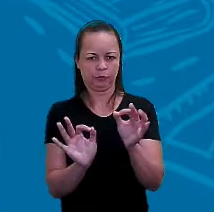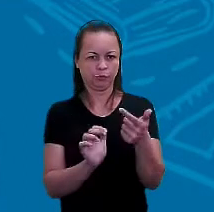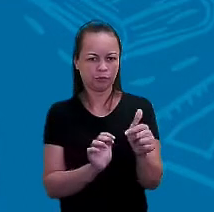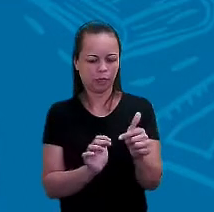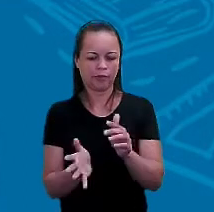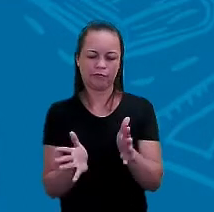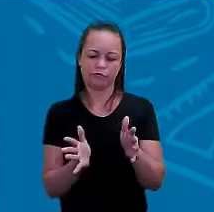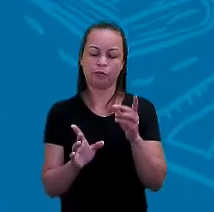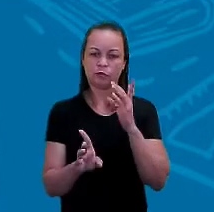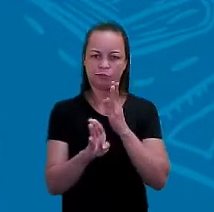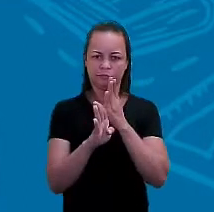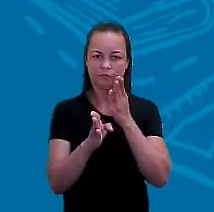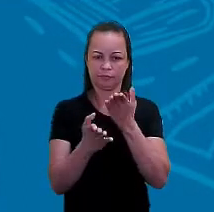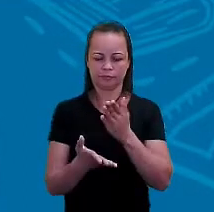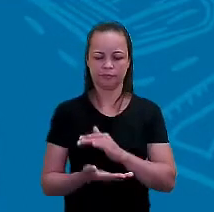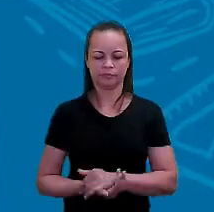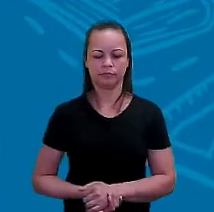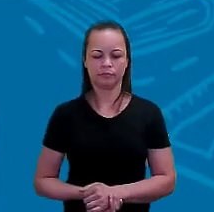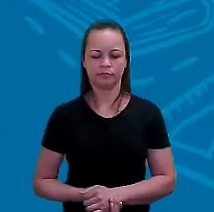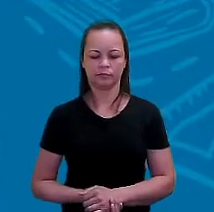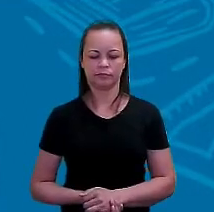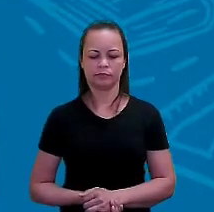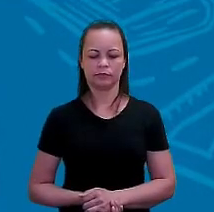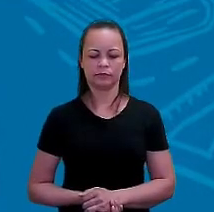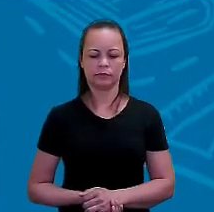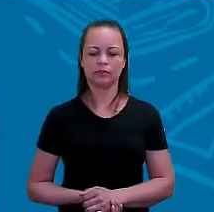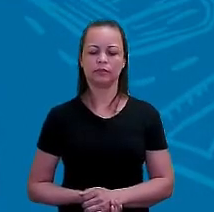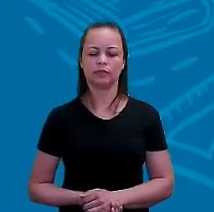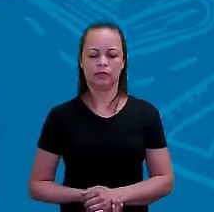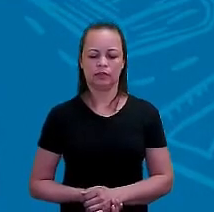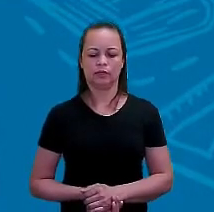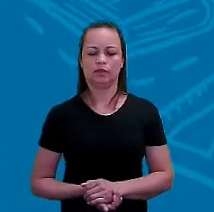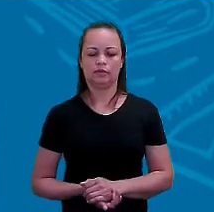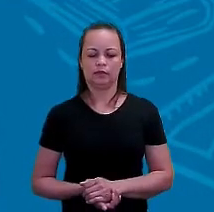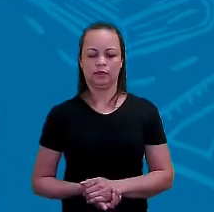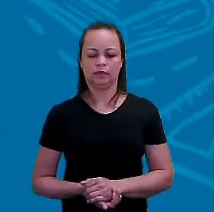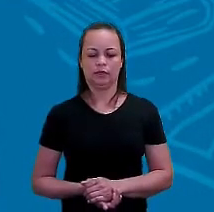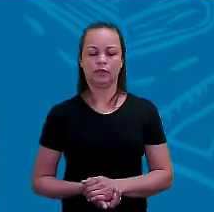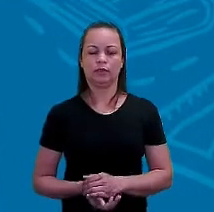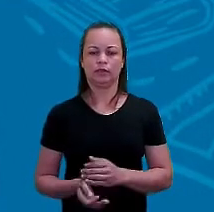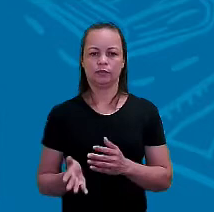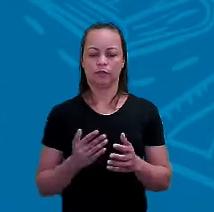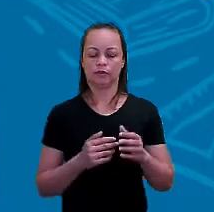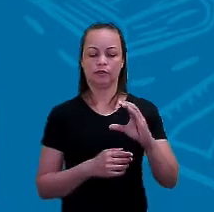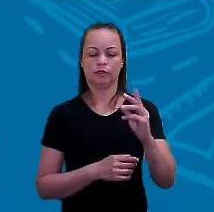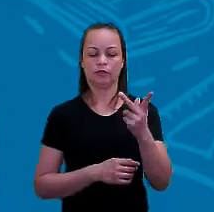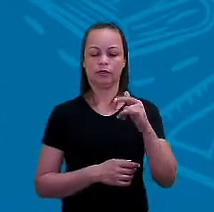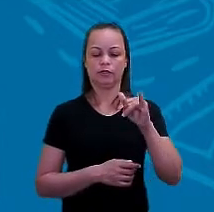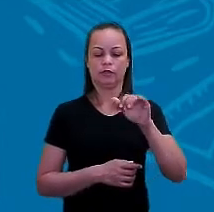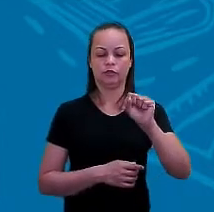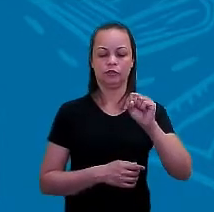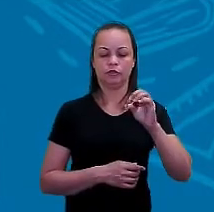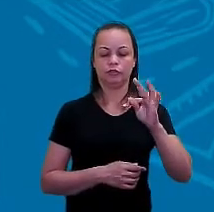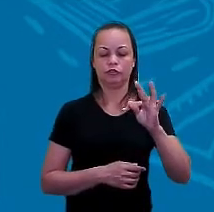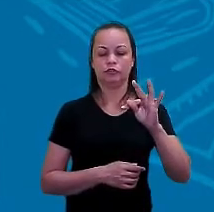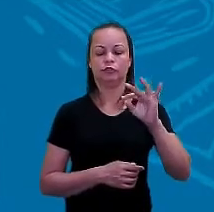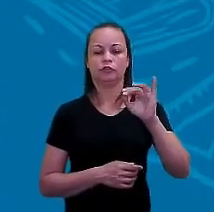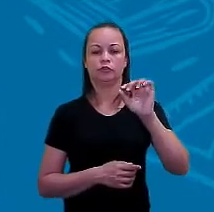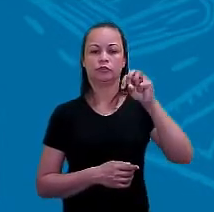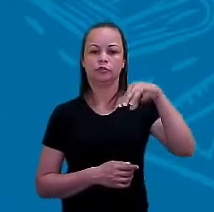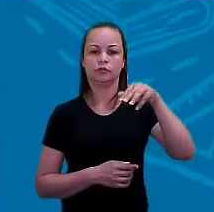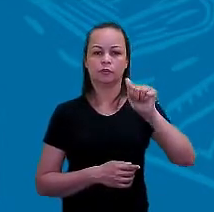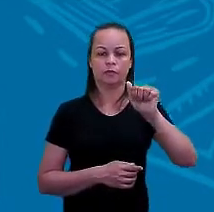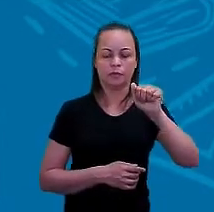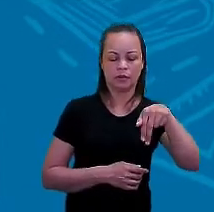é? Bem, Christmas is celebrated in December. Christmas is celebrated in